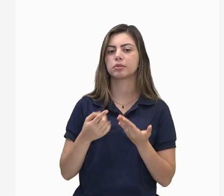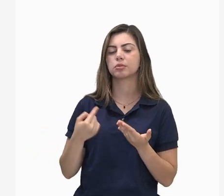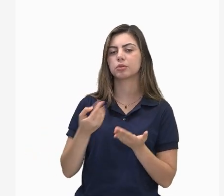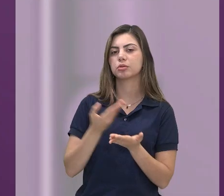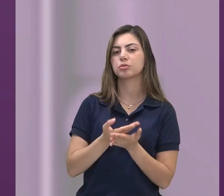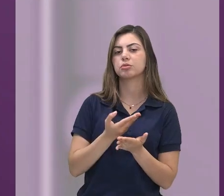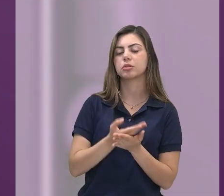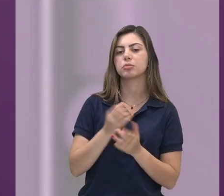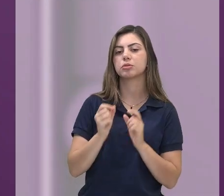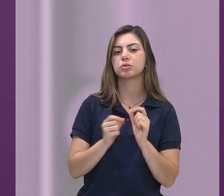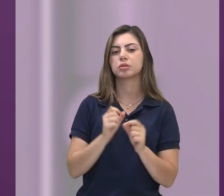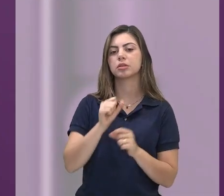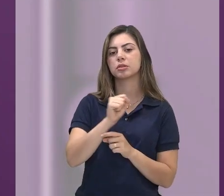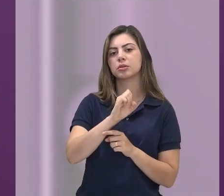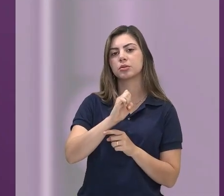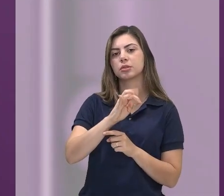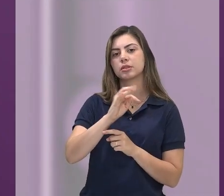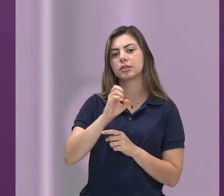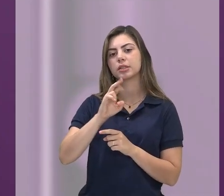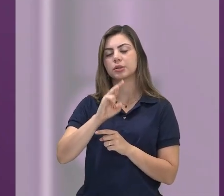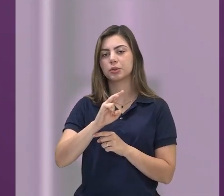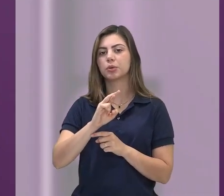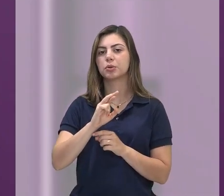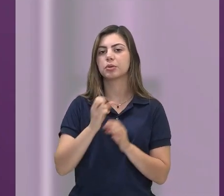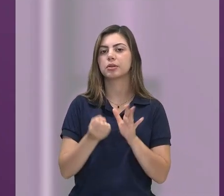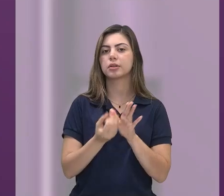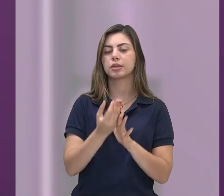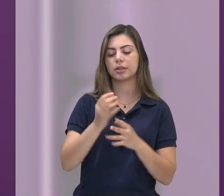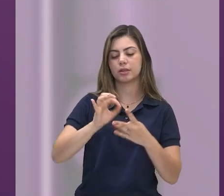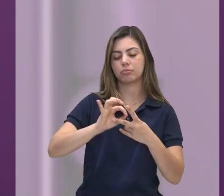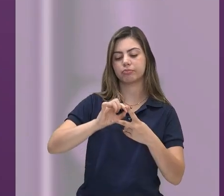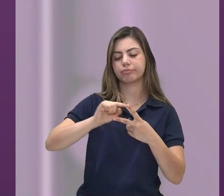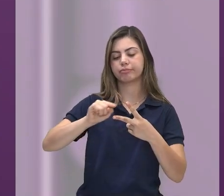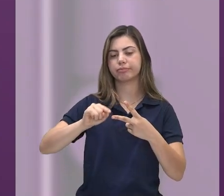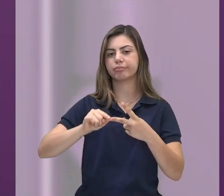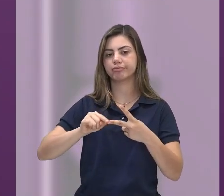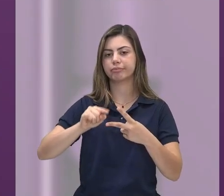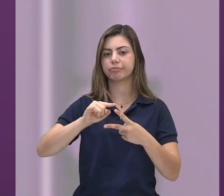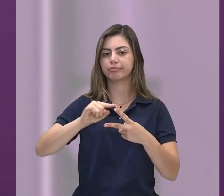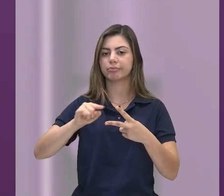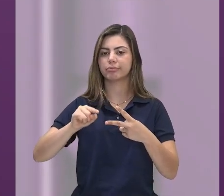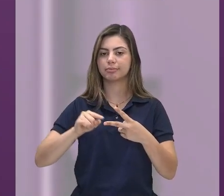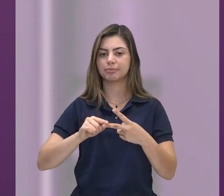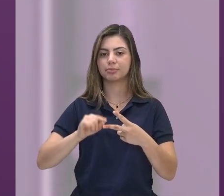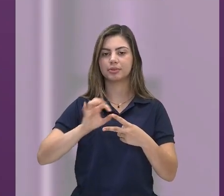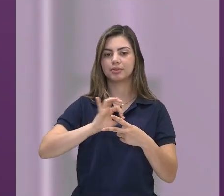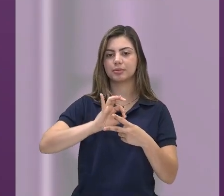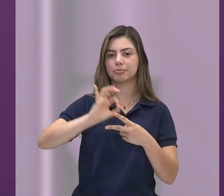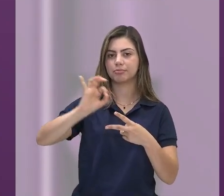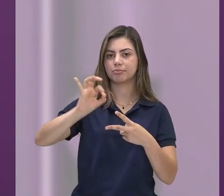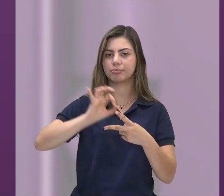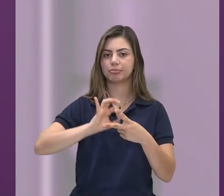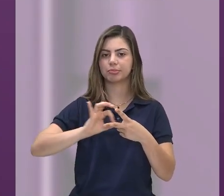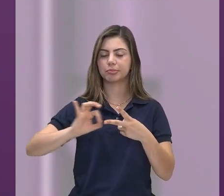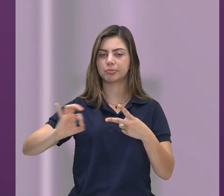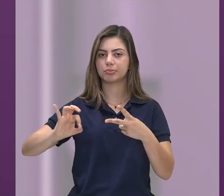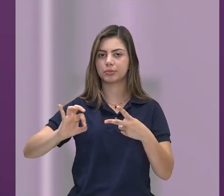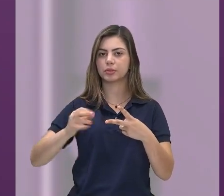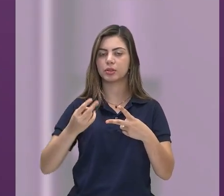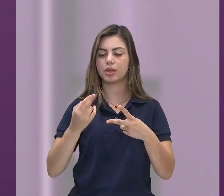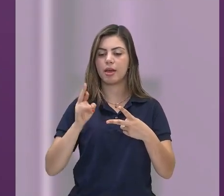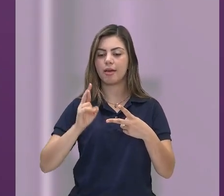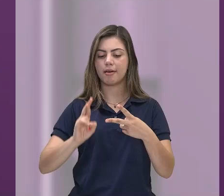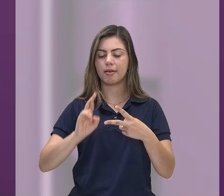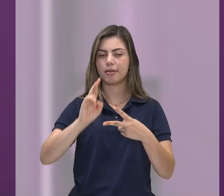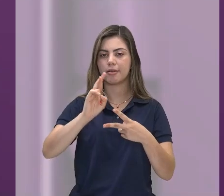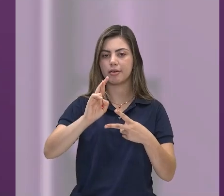ele é formado pela região interna da circunferência, né? É aquela região que fica ali formada pelos dois pontos com o